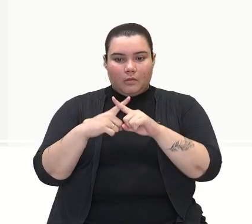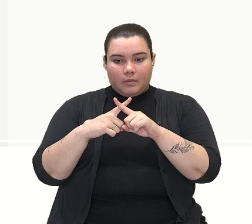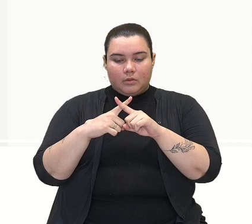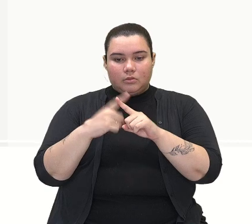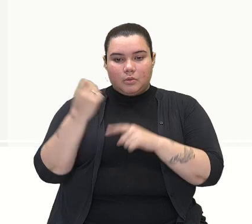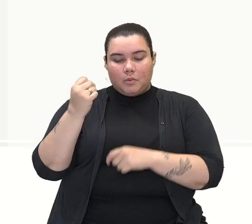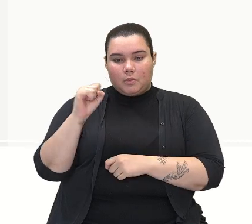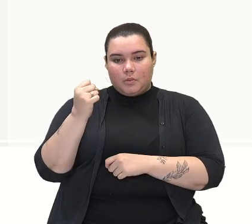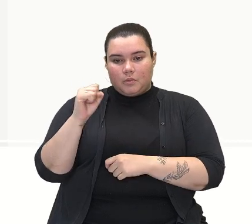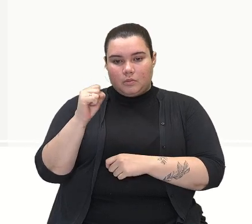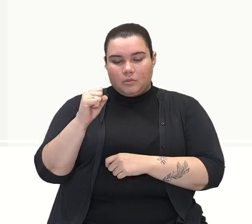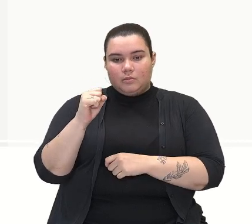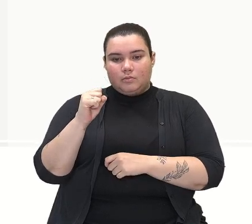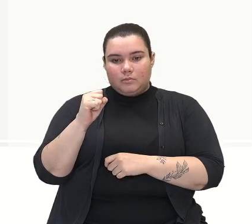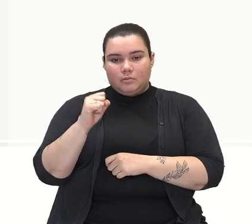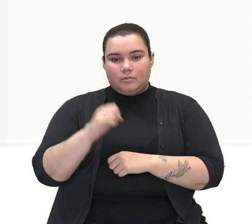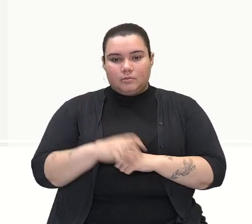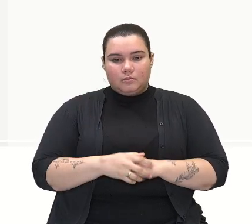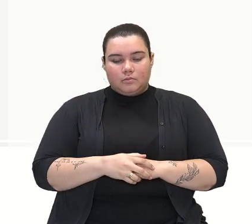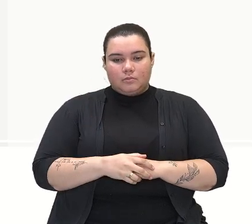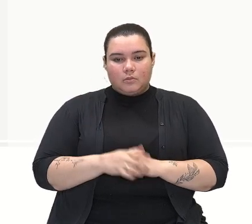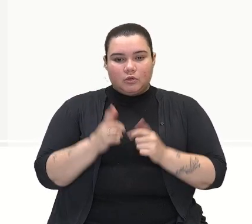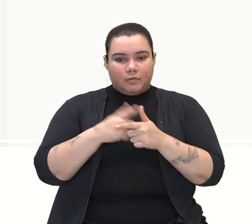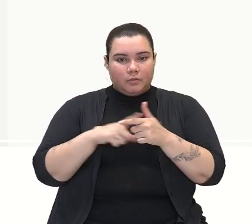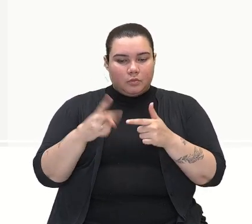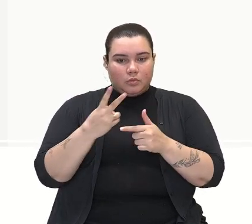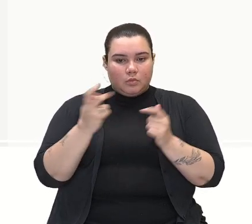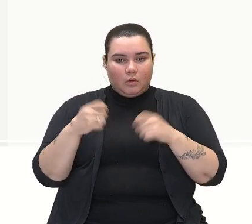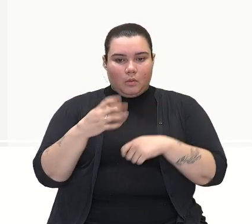vezes 8. Eu posso dividir com 2, isso vai dar 4.